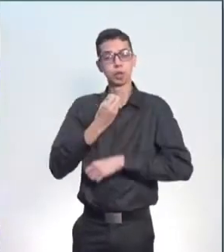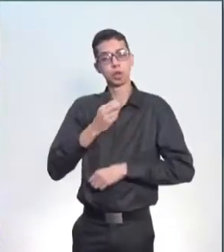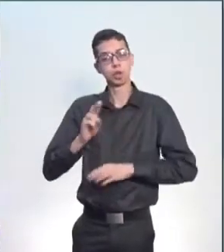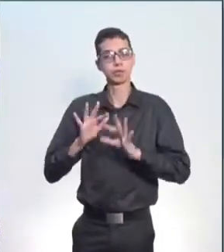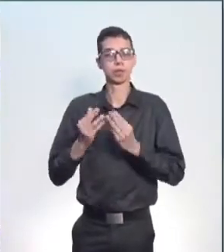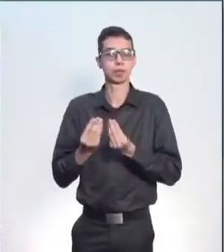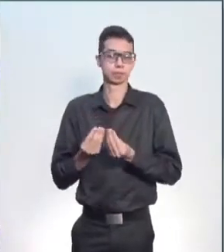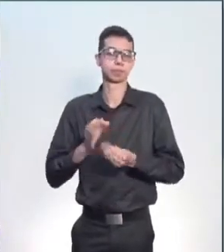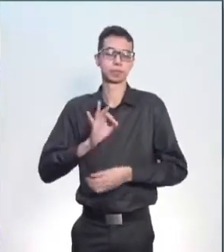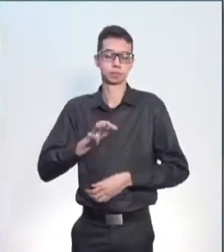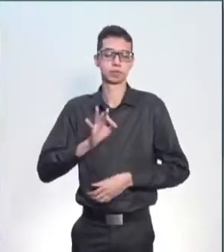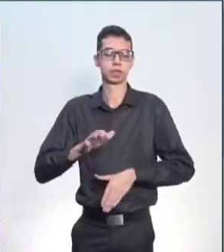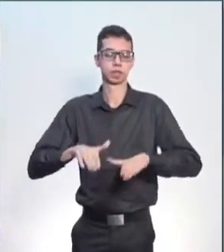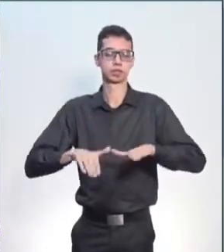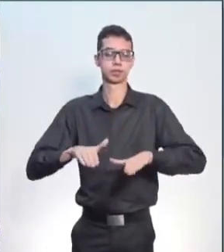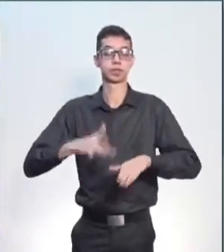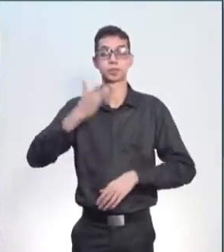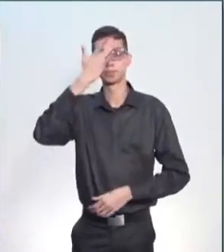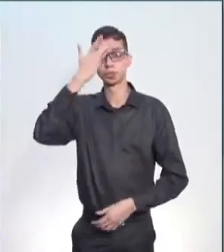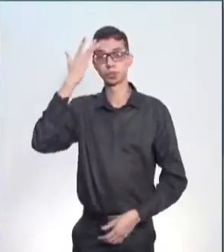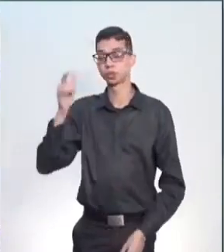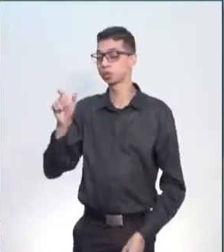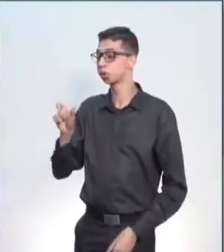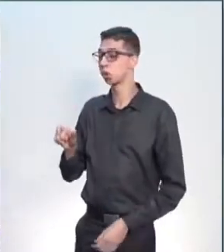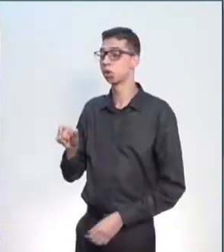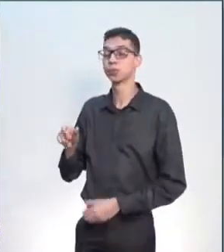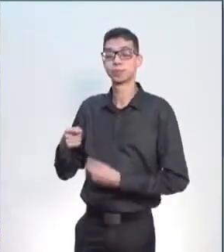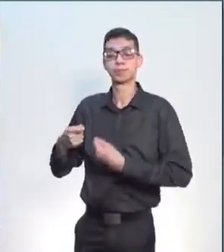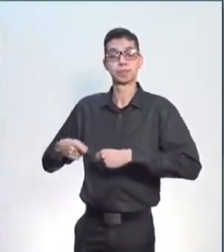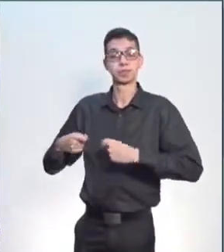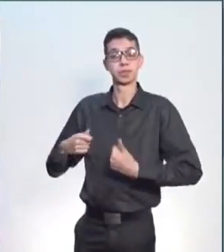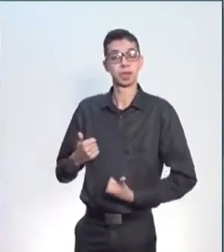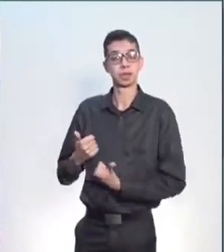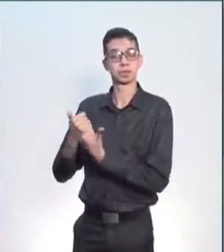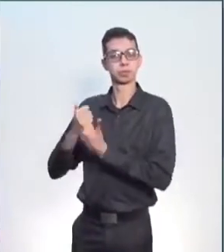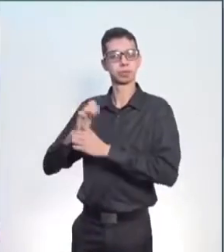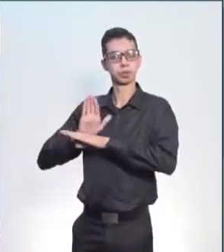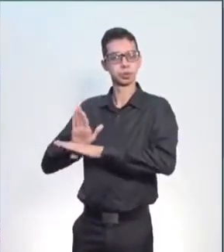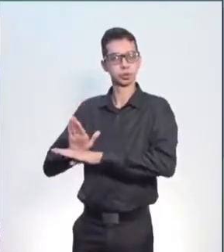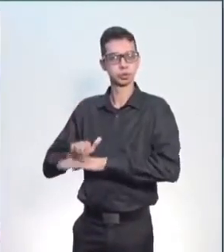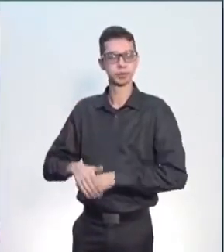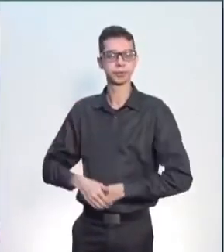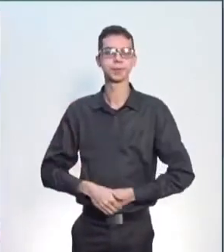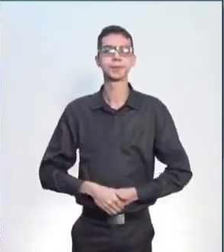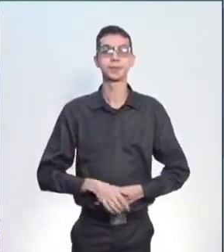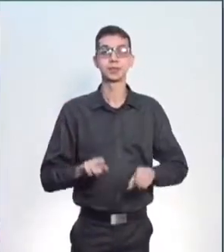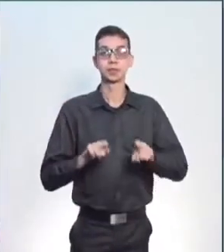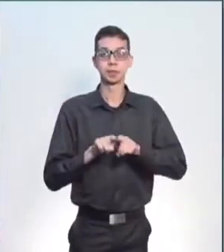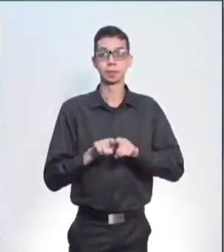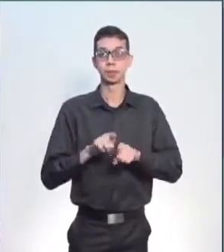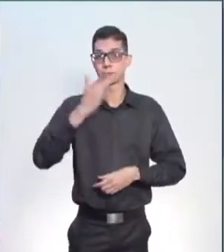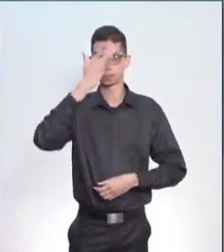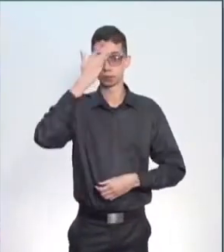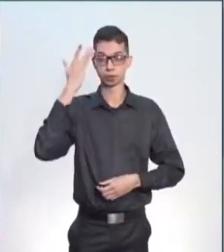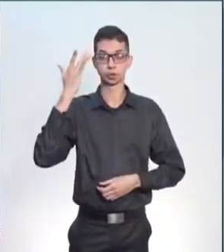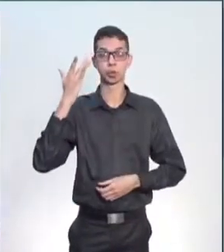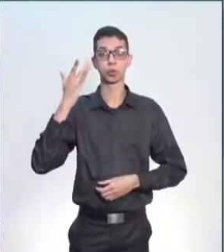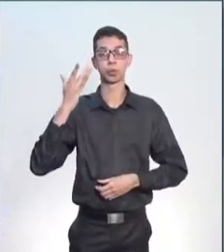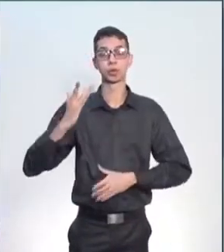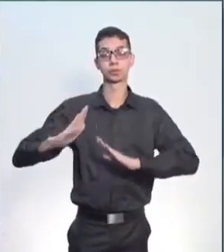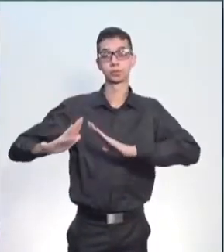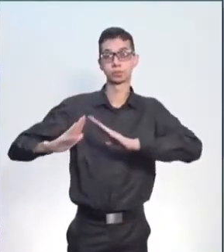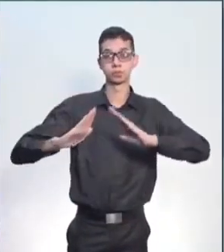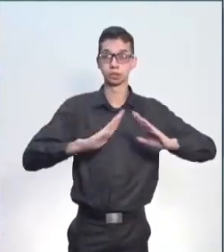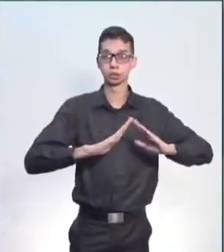né? Às vezes uma pessoa precisa de apoio das outras pessoas da comunidade, vizinhos. Então